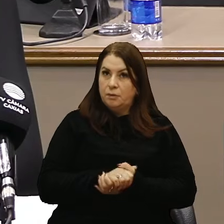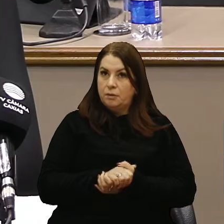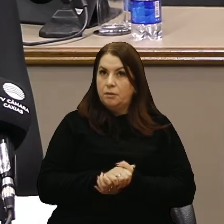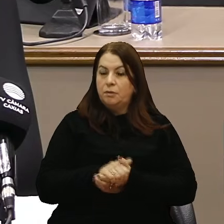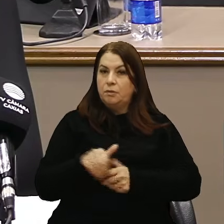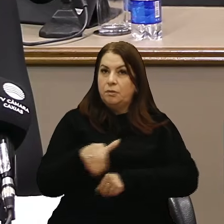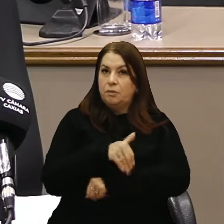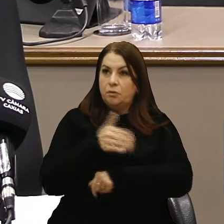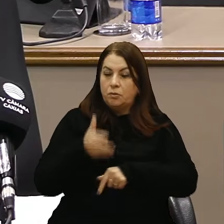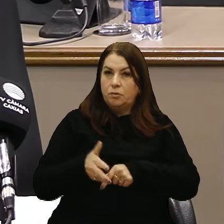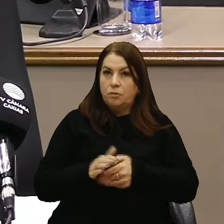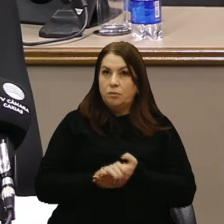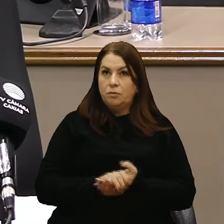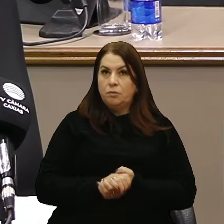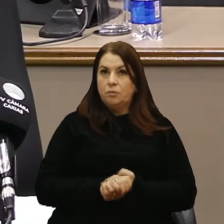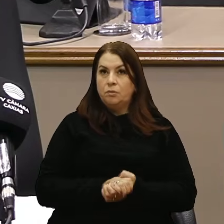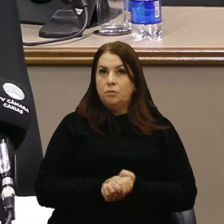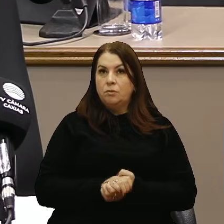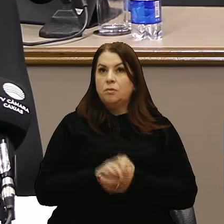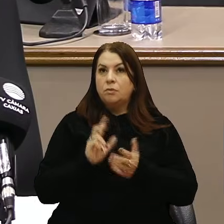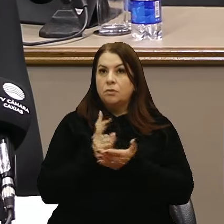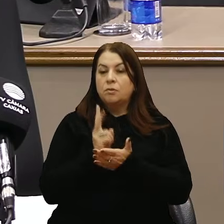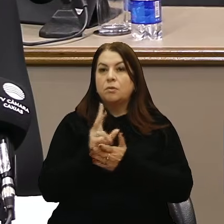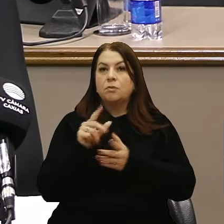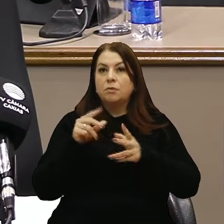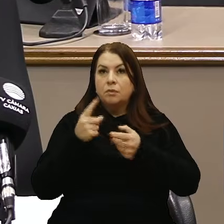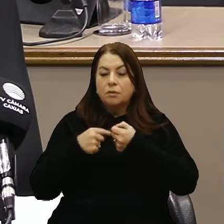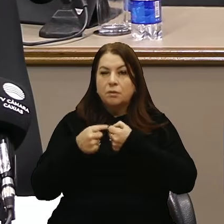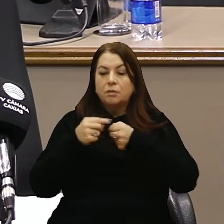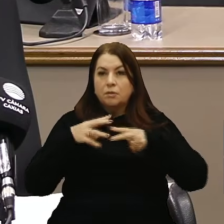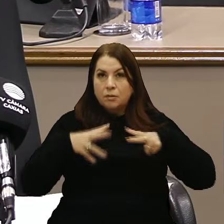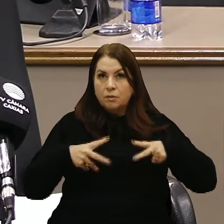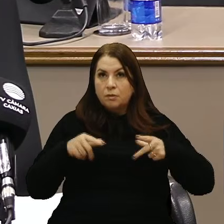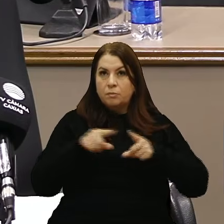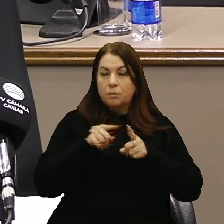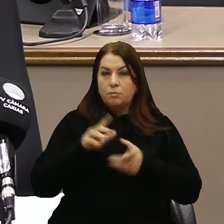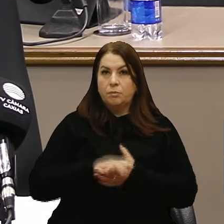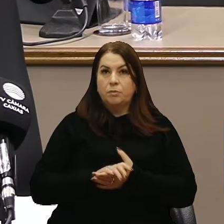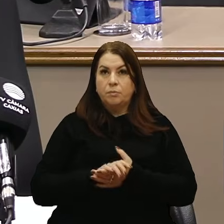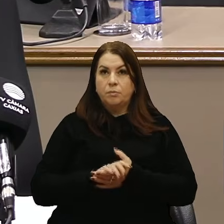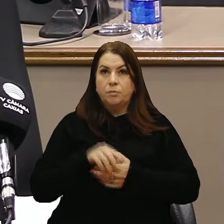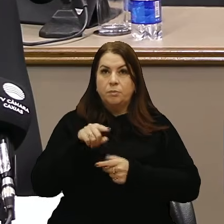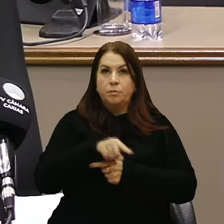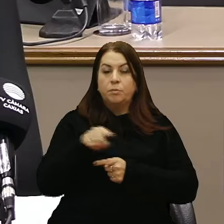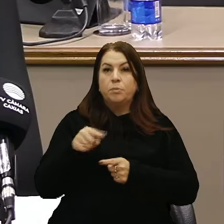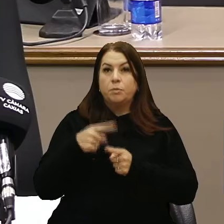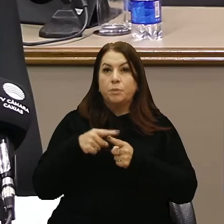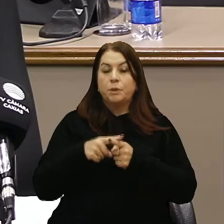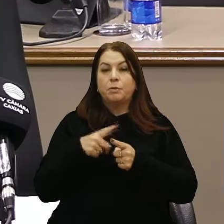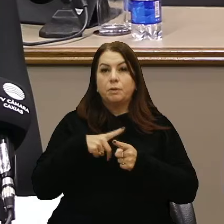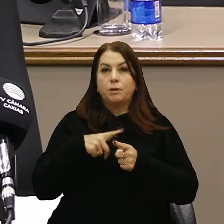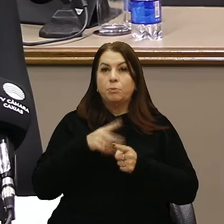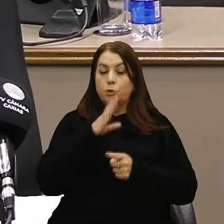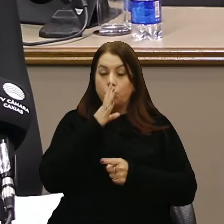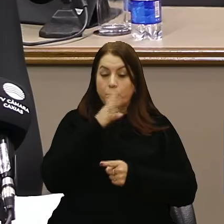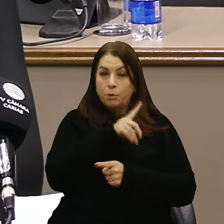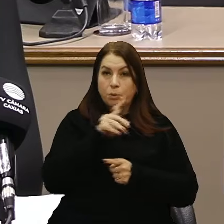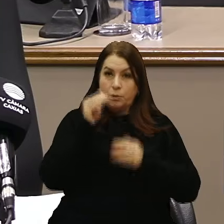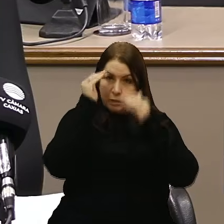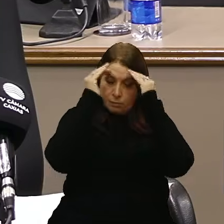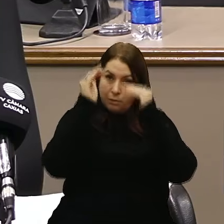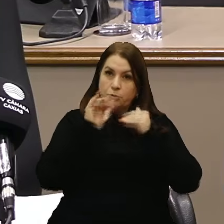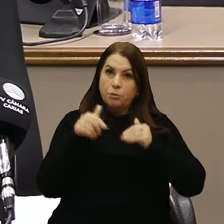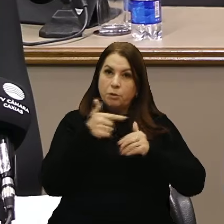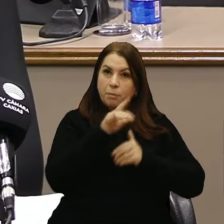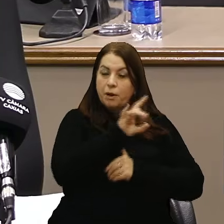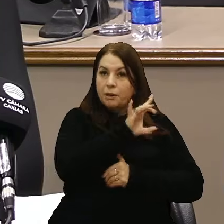rua hoje, com frio desses, trabalhando e mantendo a cidade limpa, e eu quase me emociono em falar isso aqui para vocês, viu? Porque eu tenho muita admiração e muito respeito pelo trabalho